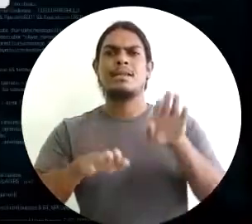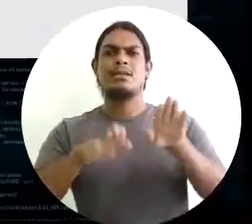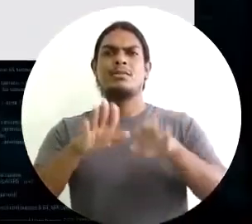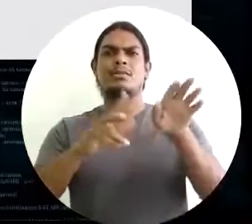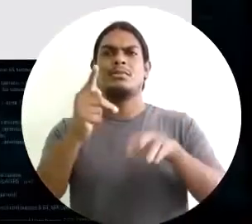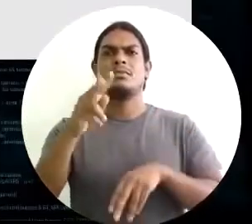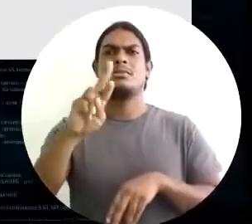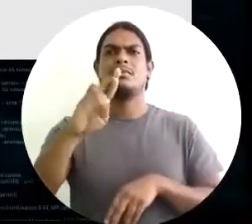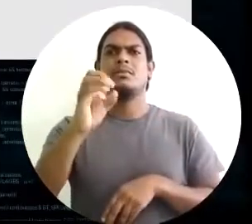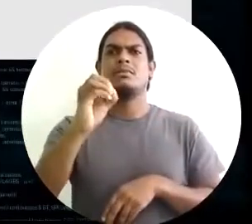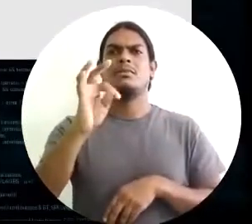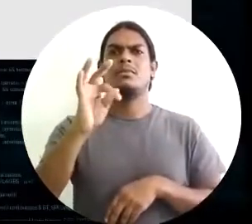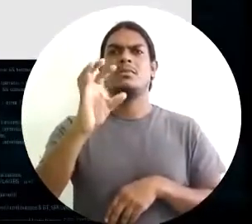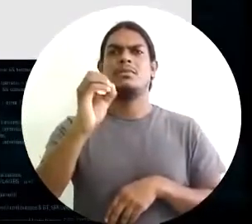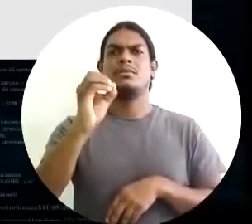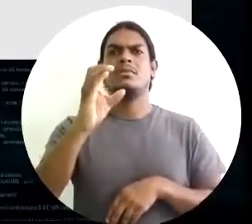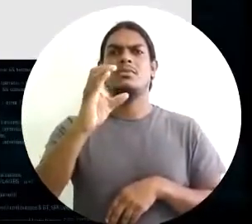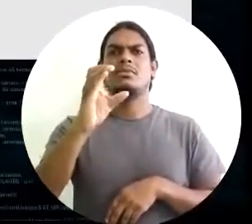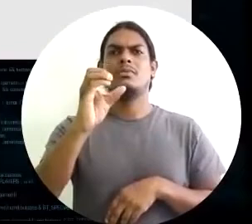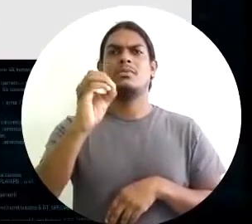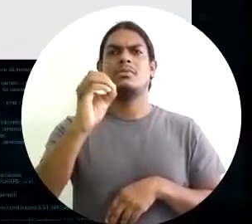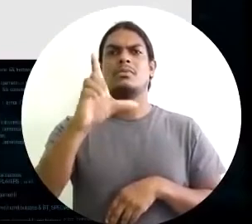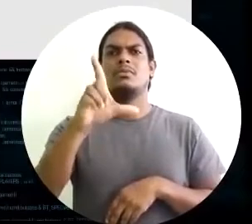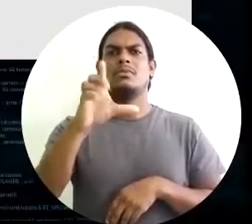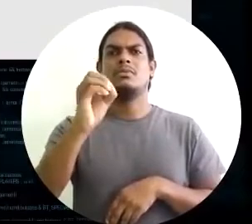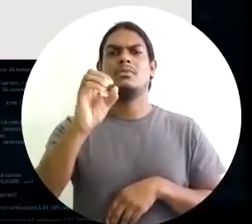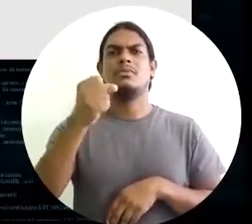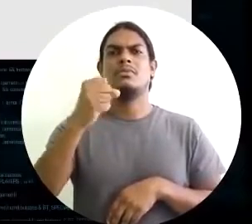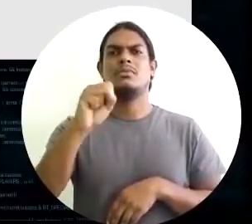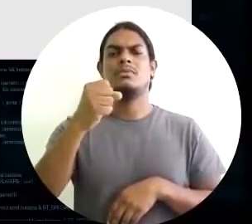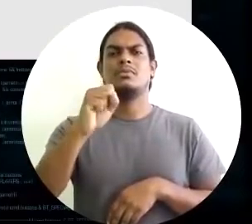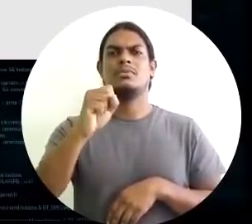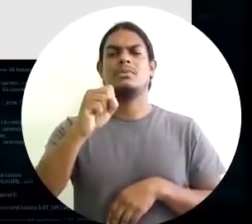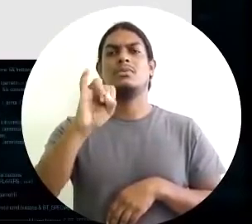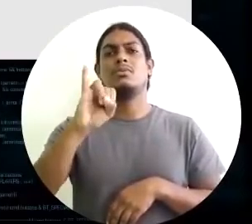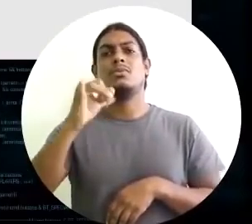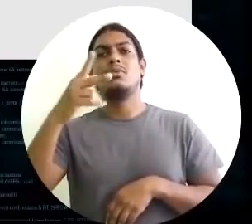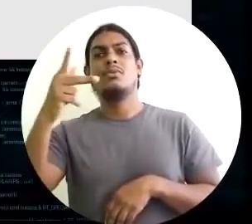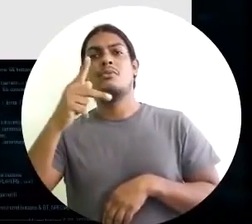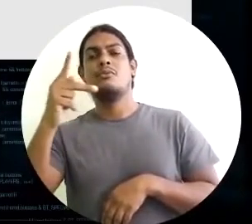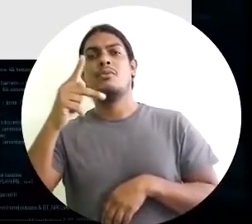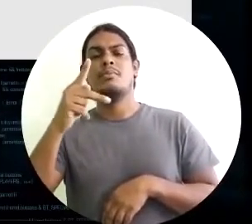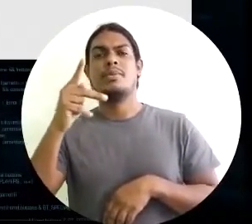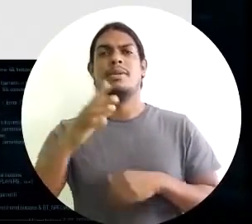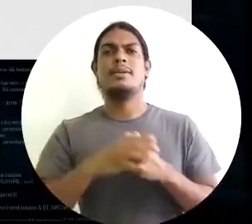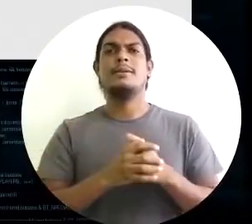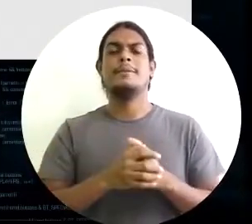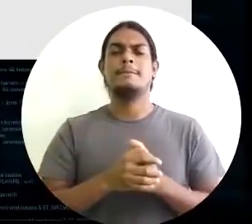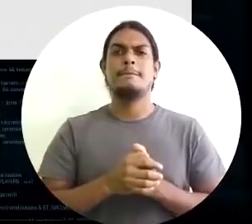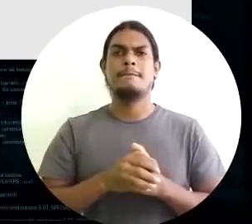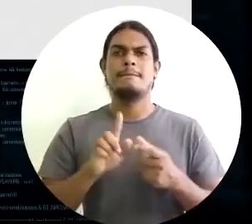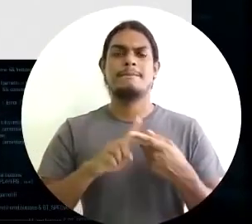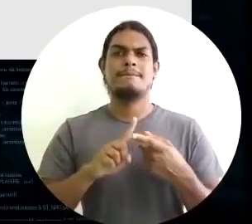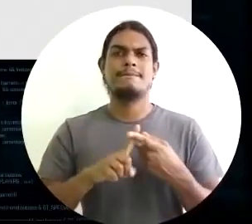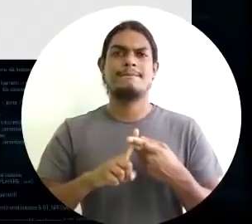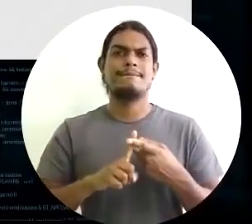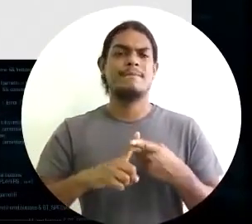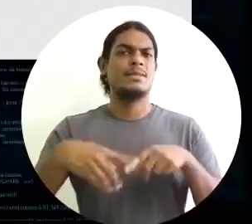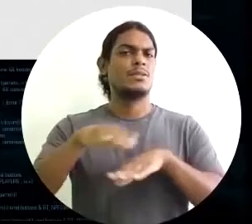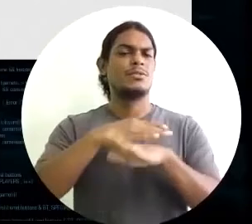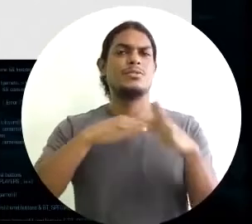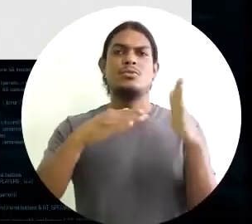tem o IP, que define de onde vai para onde chega. Então,